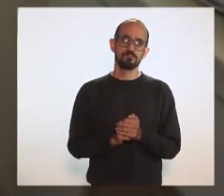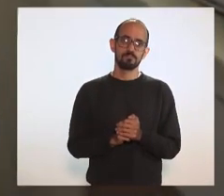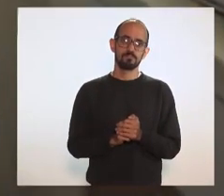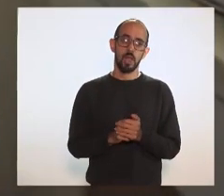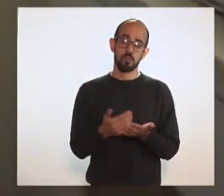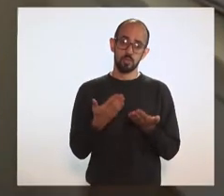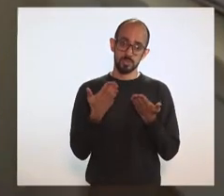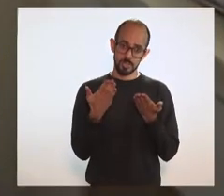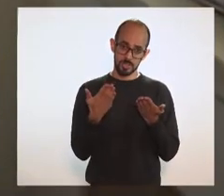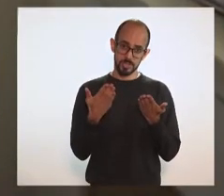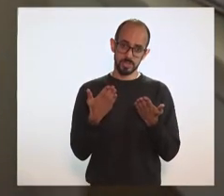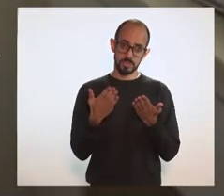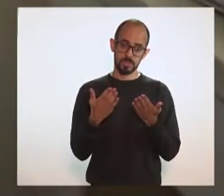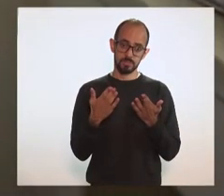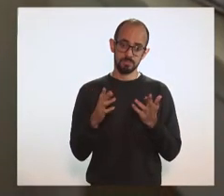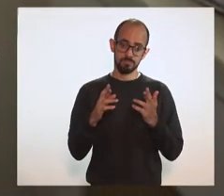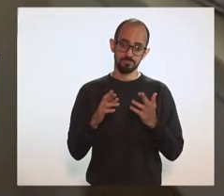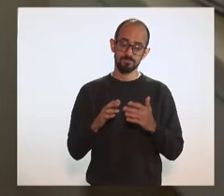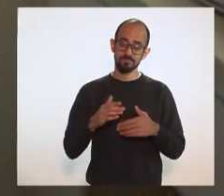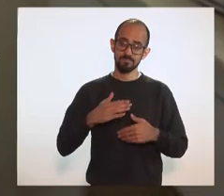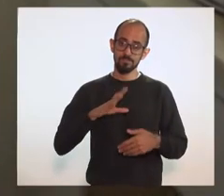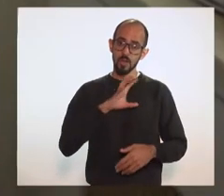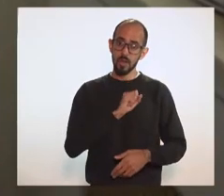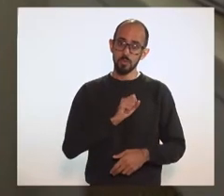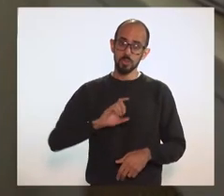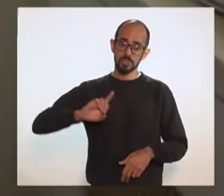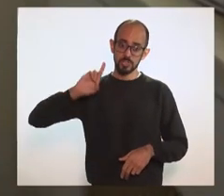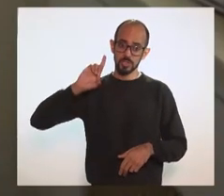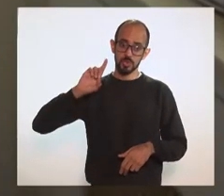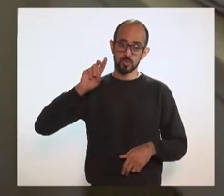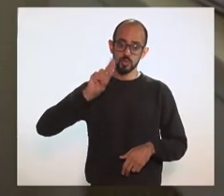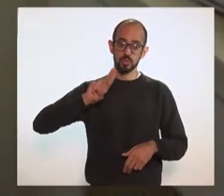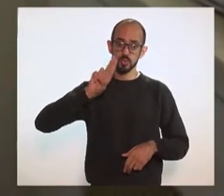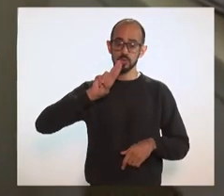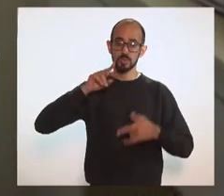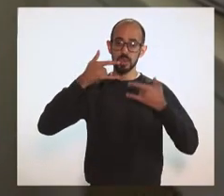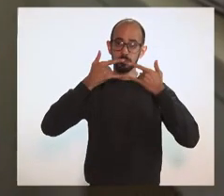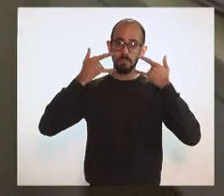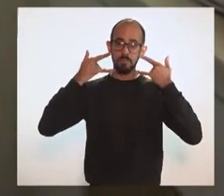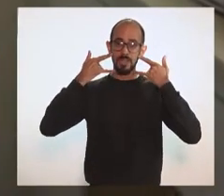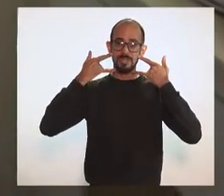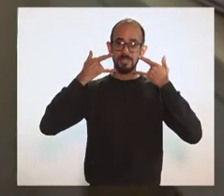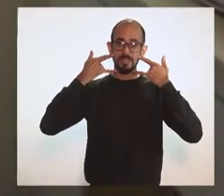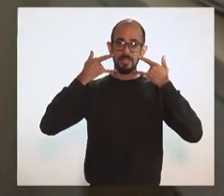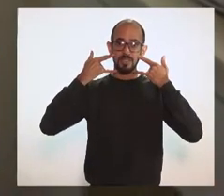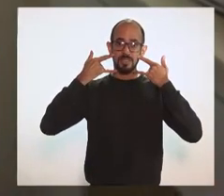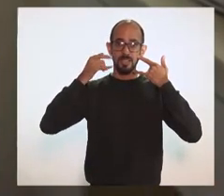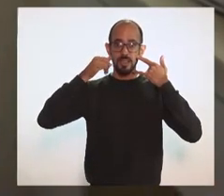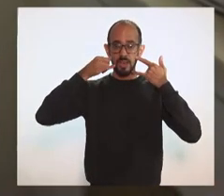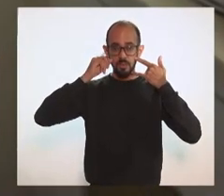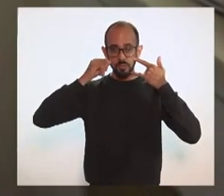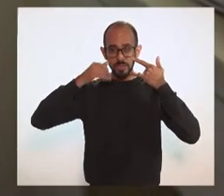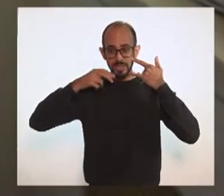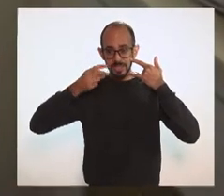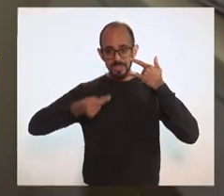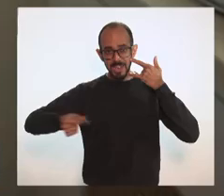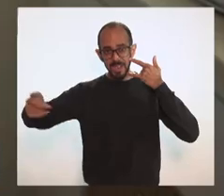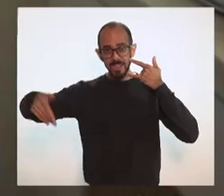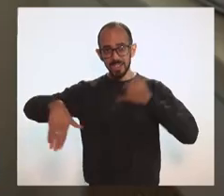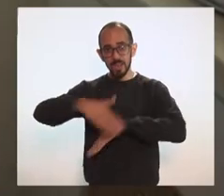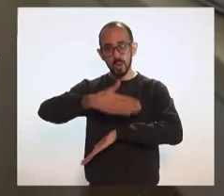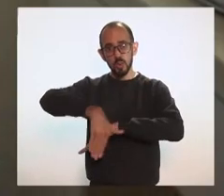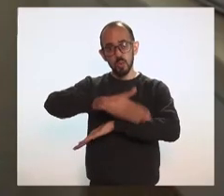vocês, pelo amor de Deus, usem máscara, não vão para as ruas,